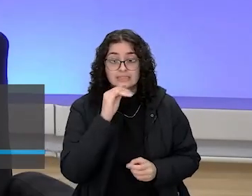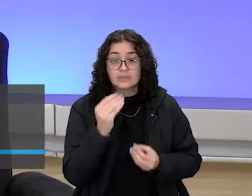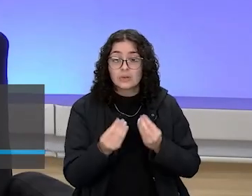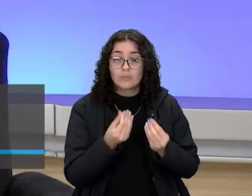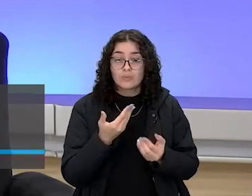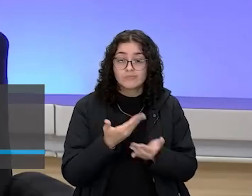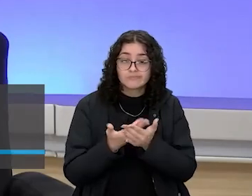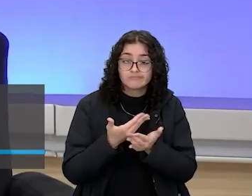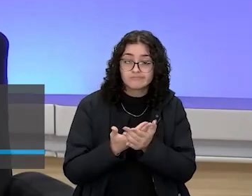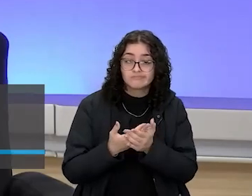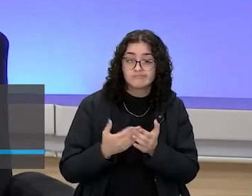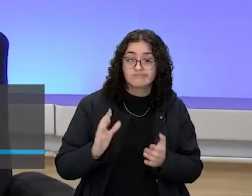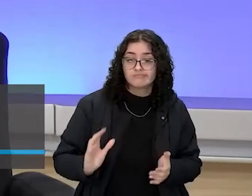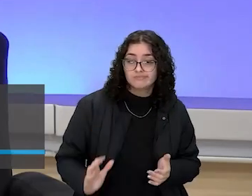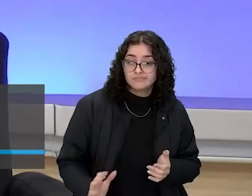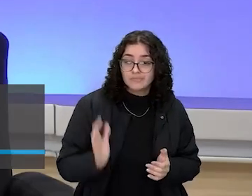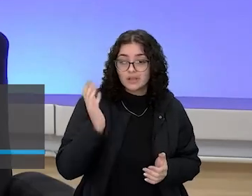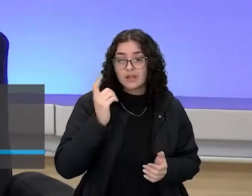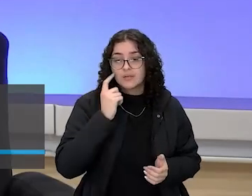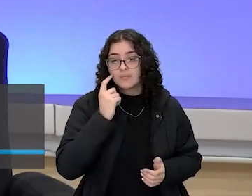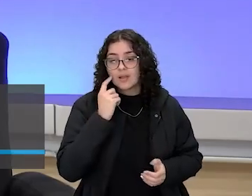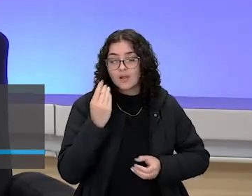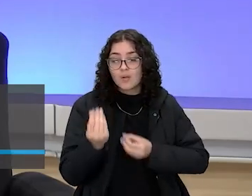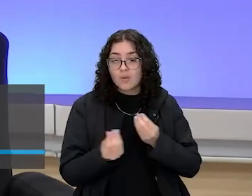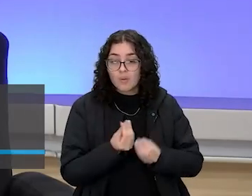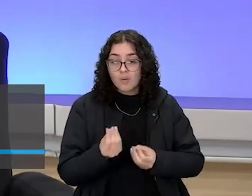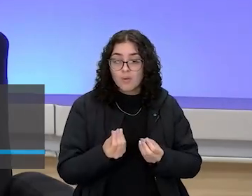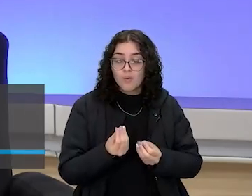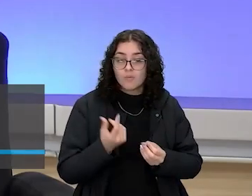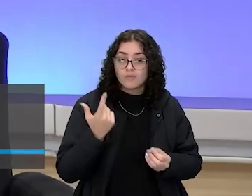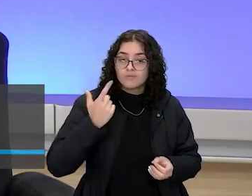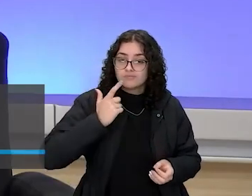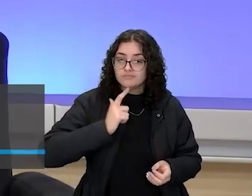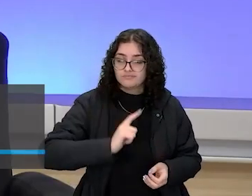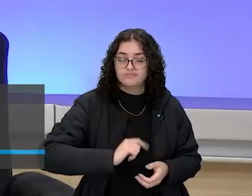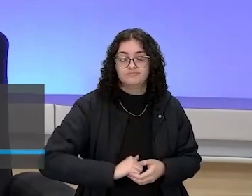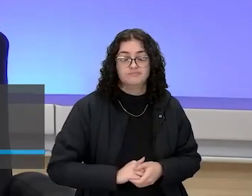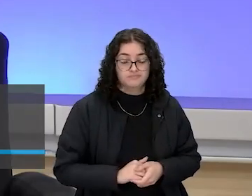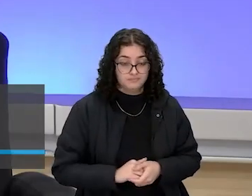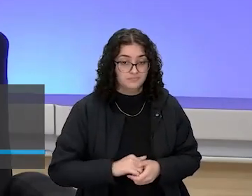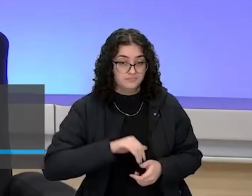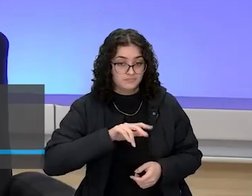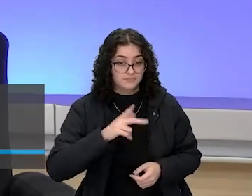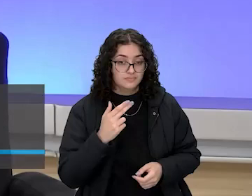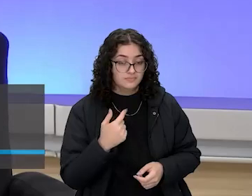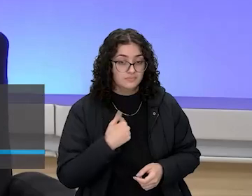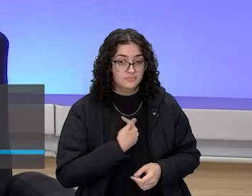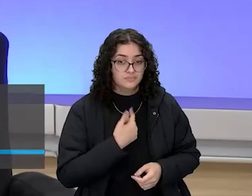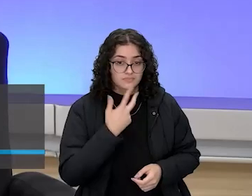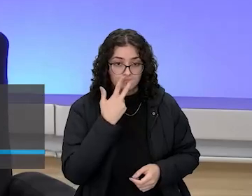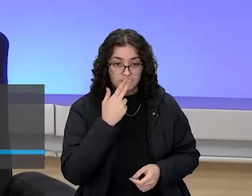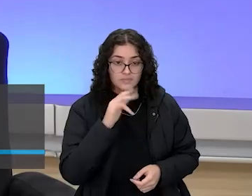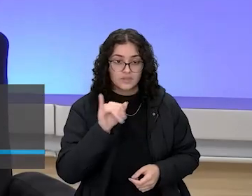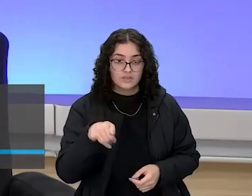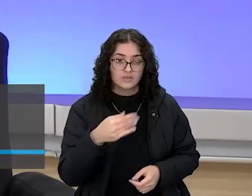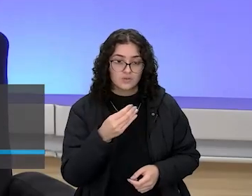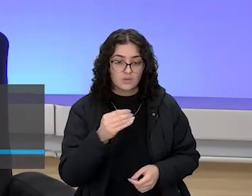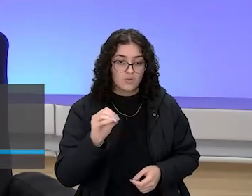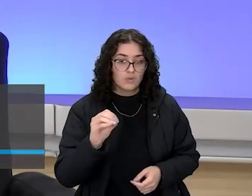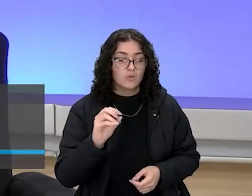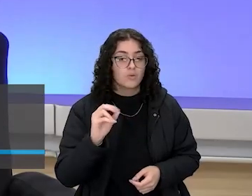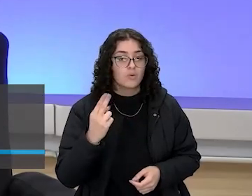esse estudo de caso, pensar em como solucionar, como se nós fôssemos justamente o seu João,